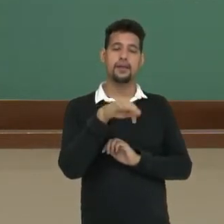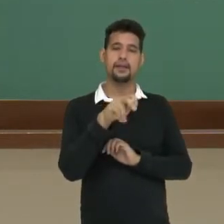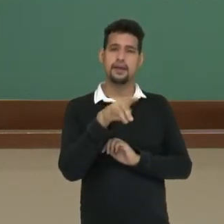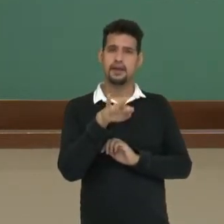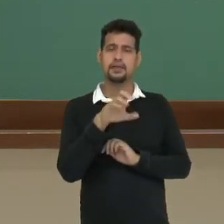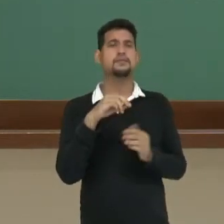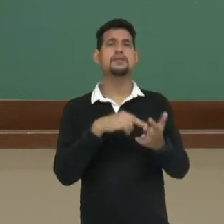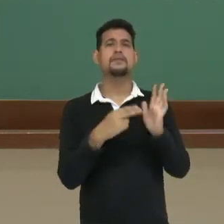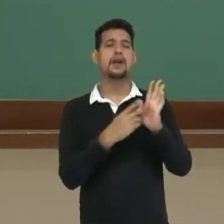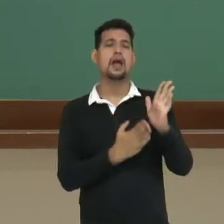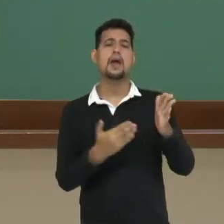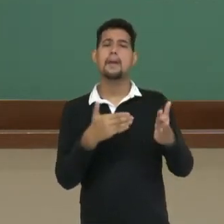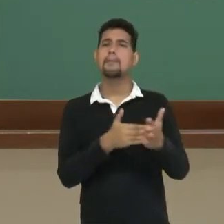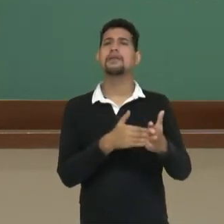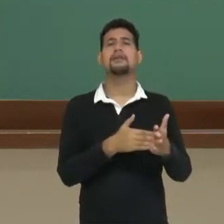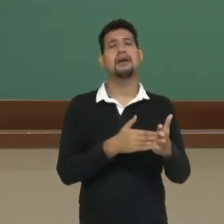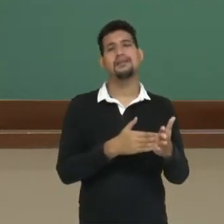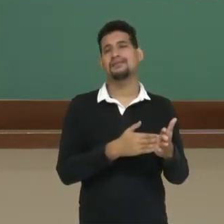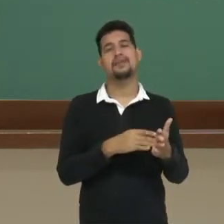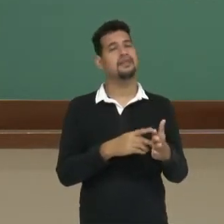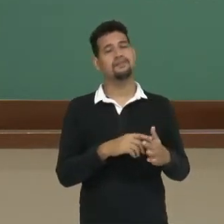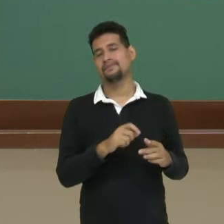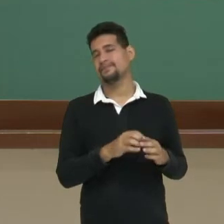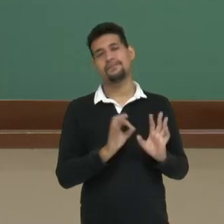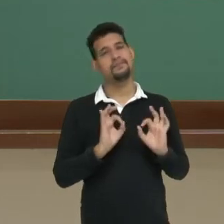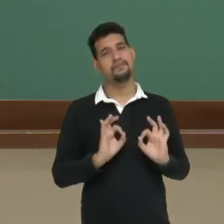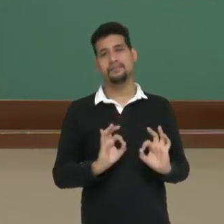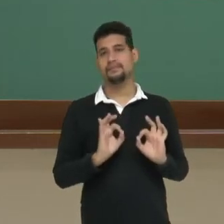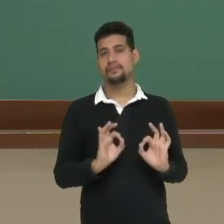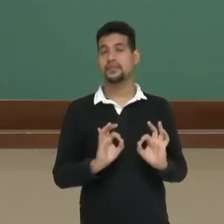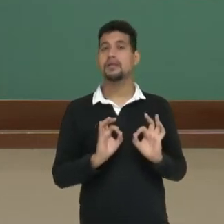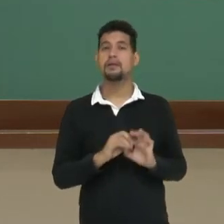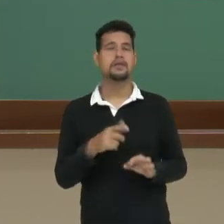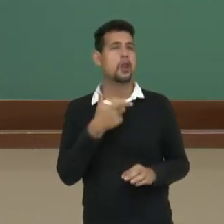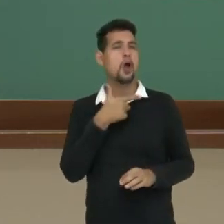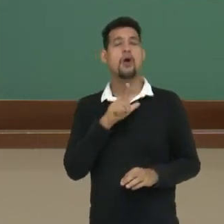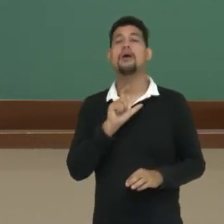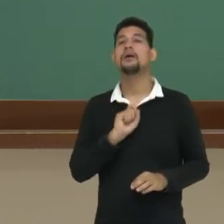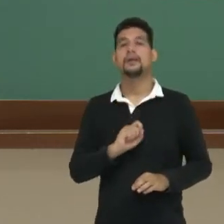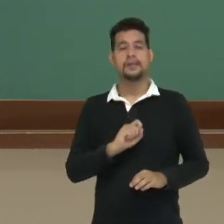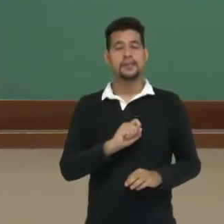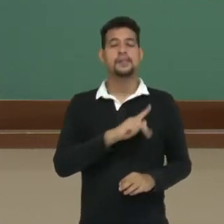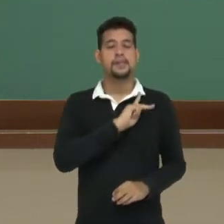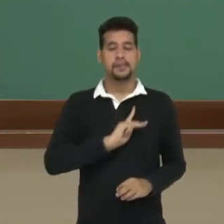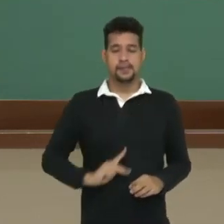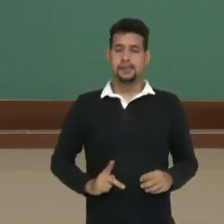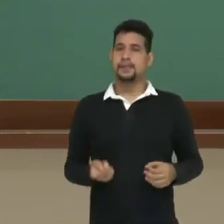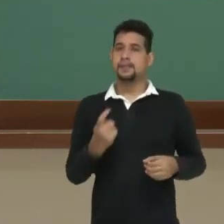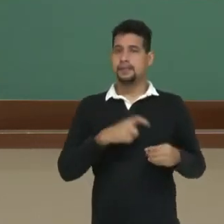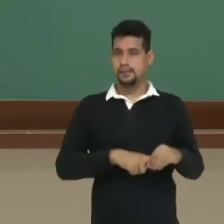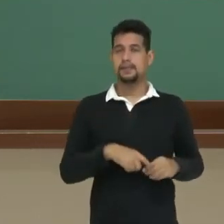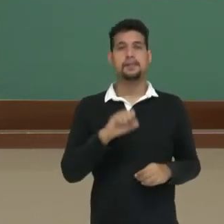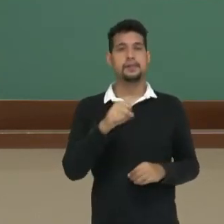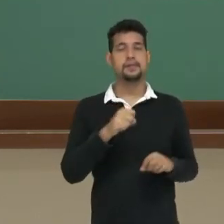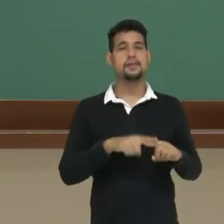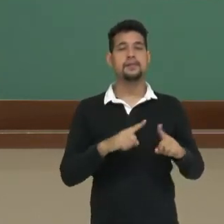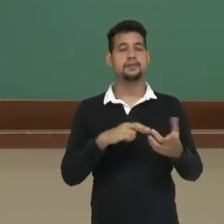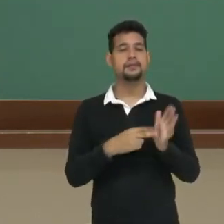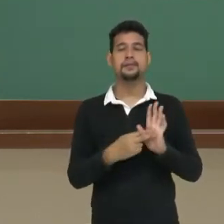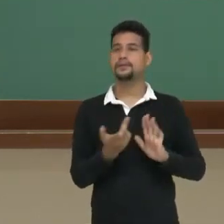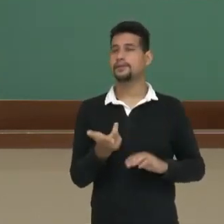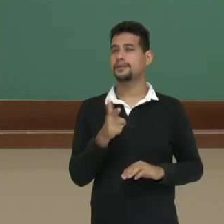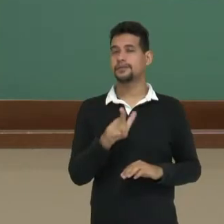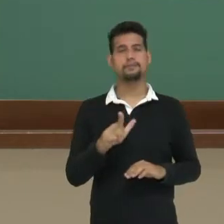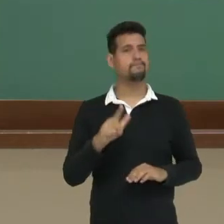Goulart, que acabou não vingando. Através do plebiscito, ele conseguiu o presidencialismo de volta. E assim se tornou